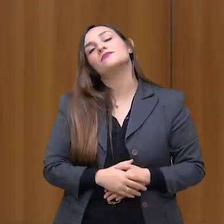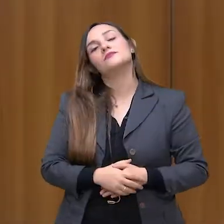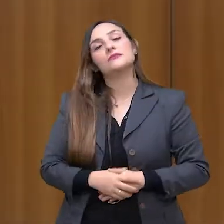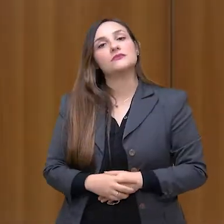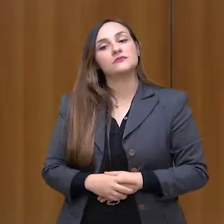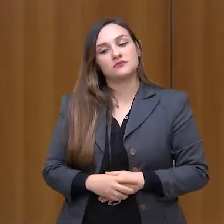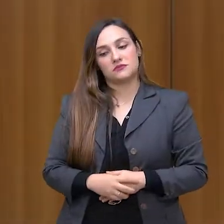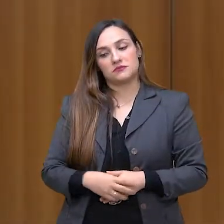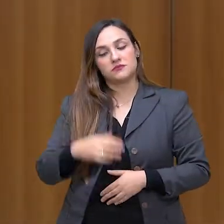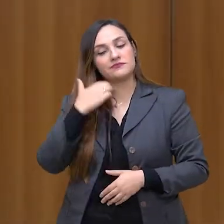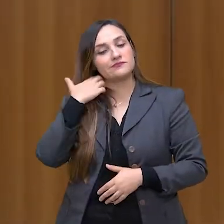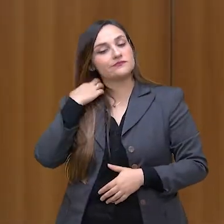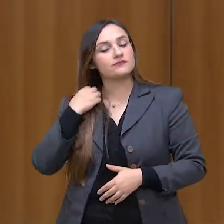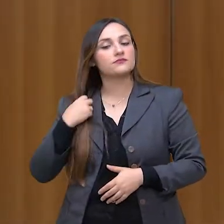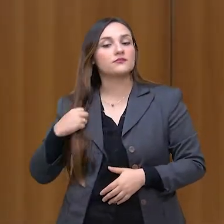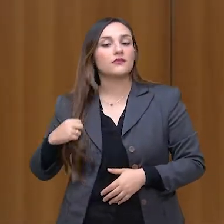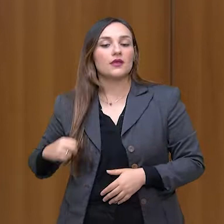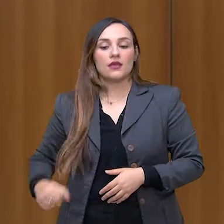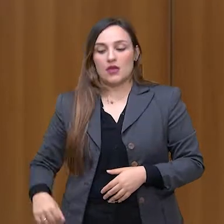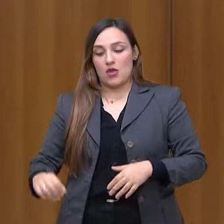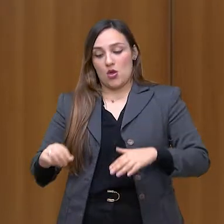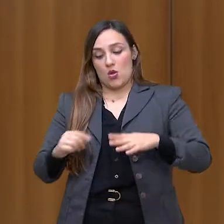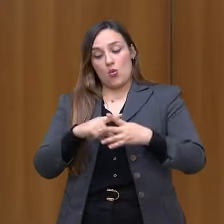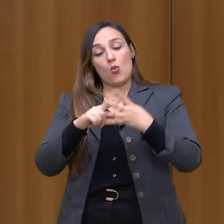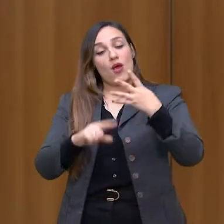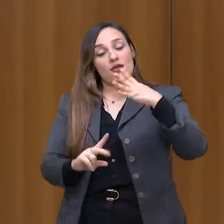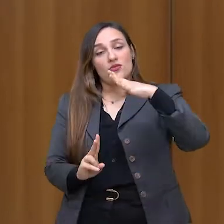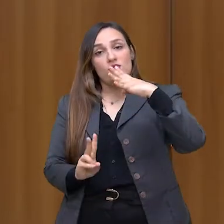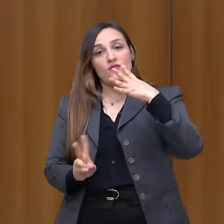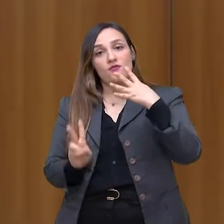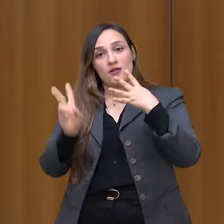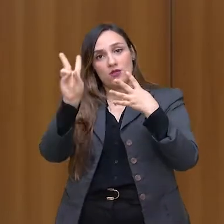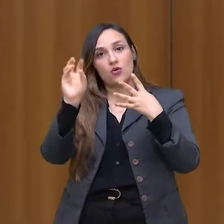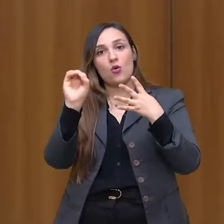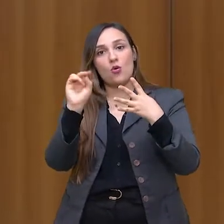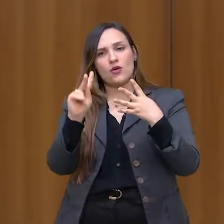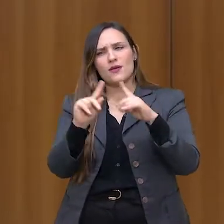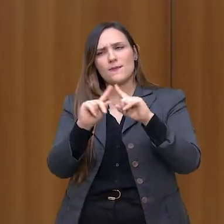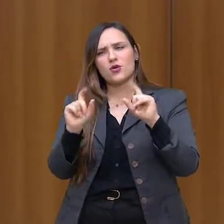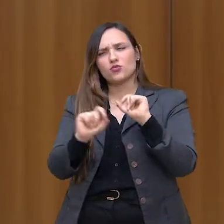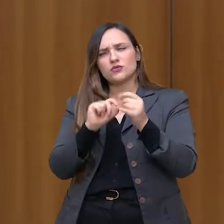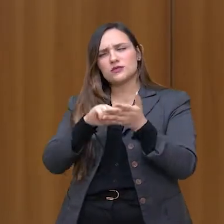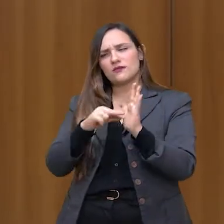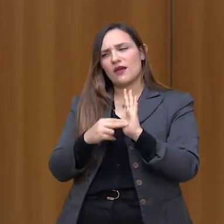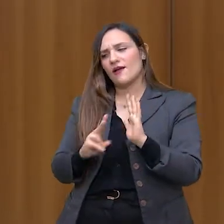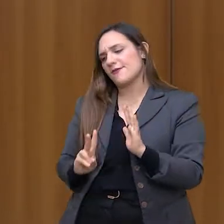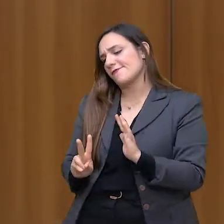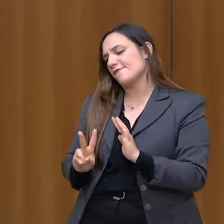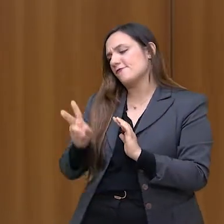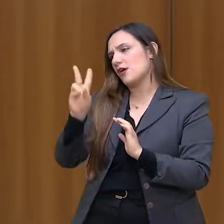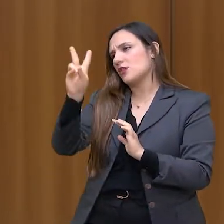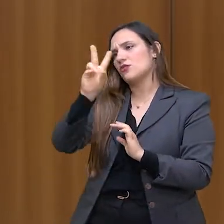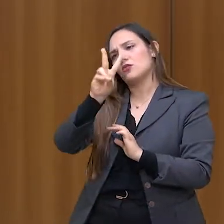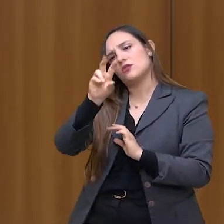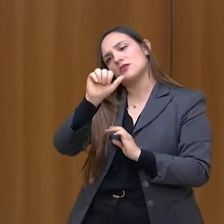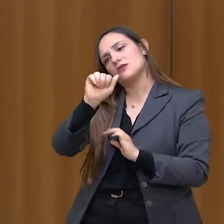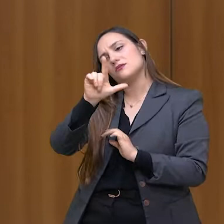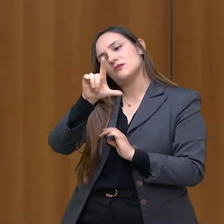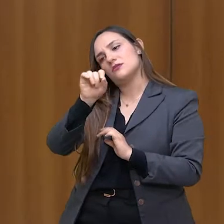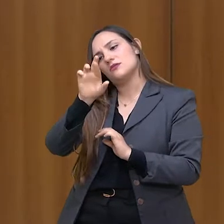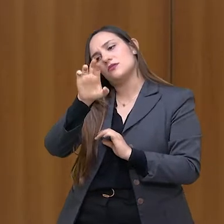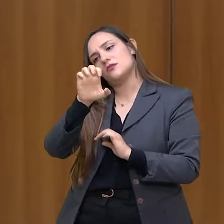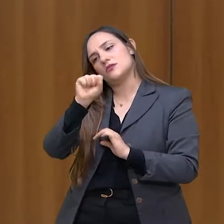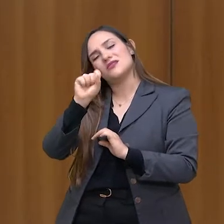mim. Os valores, antes de dizer quais são, nós temos que lembrar que valores são